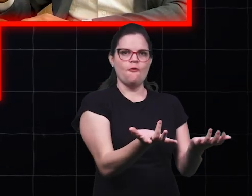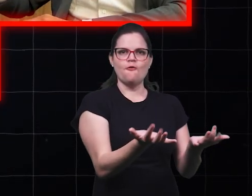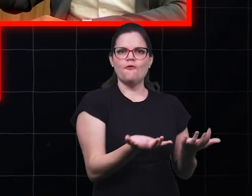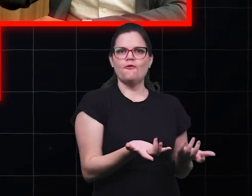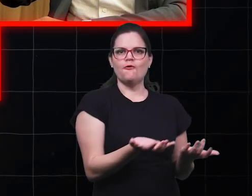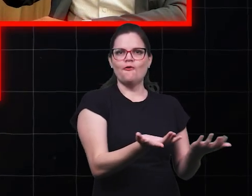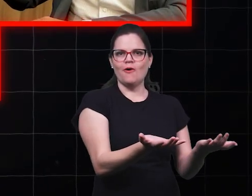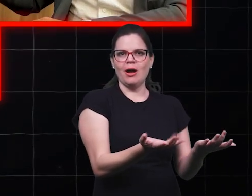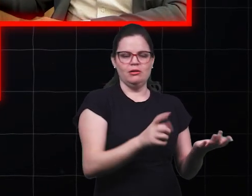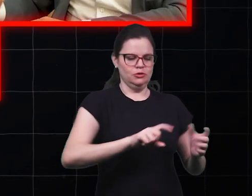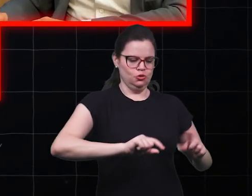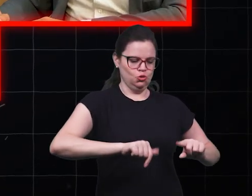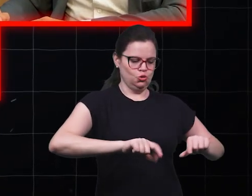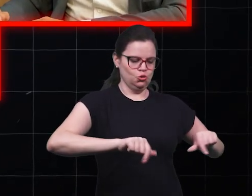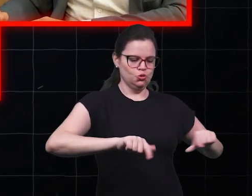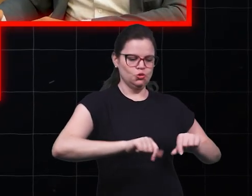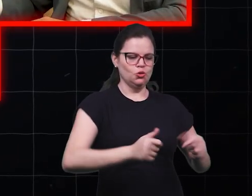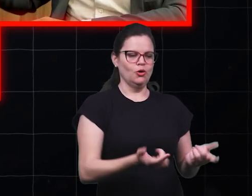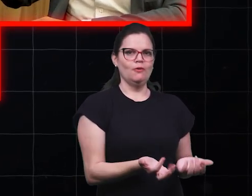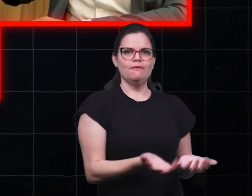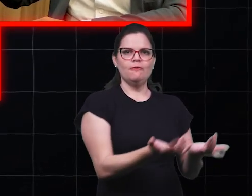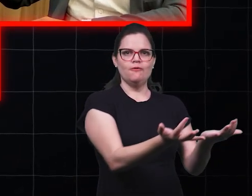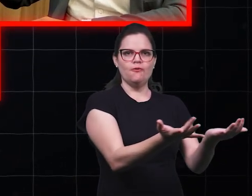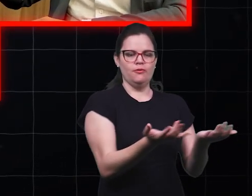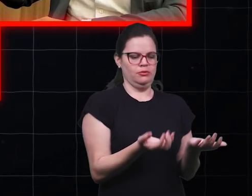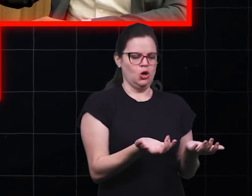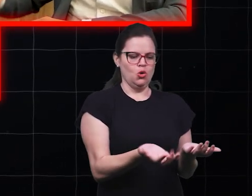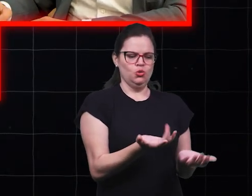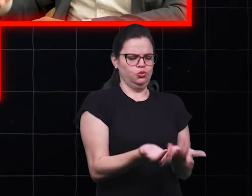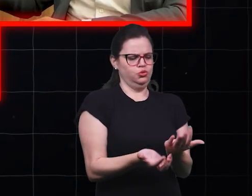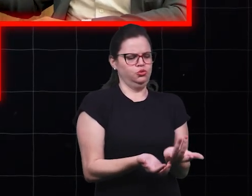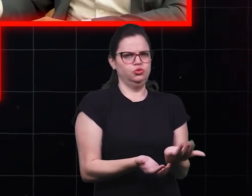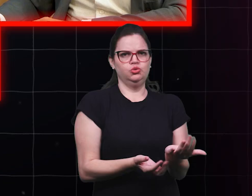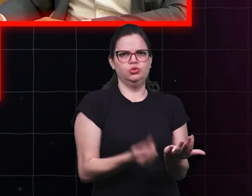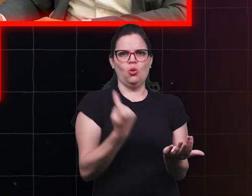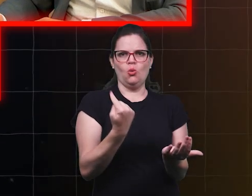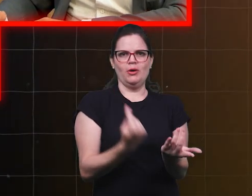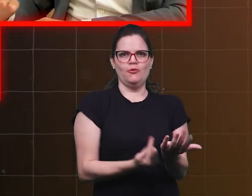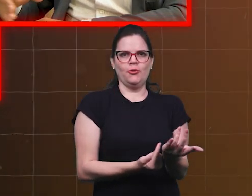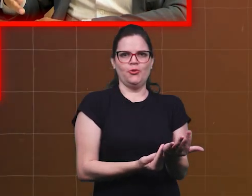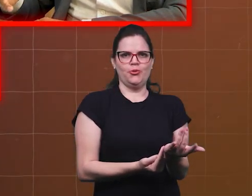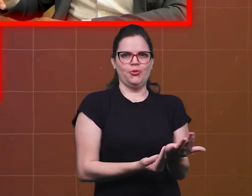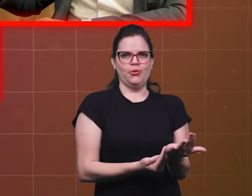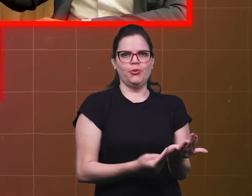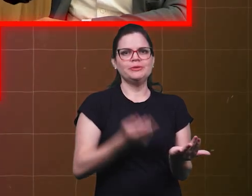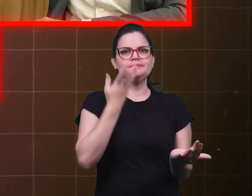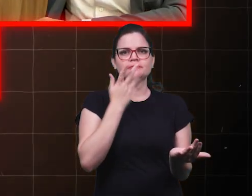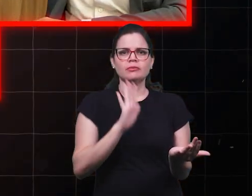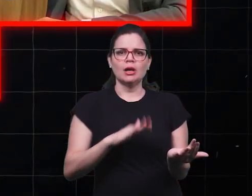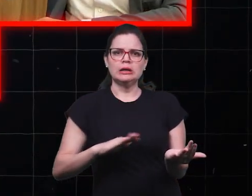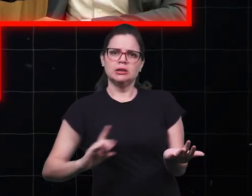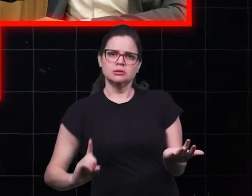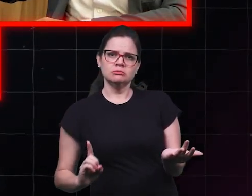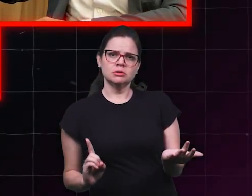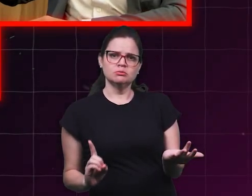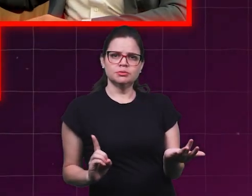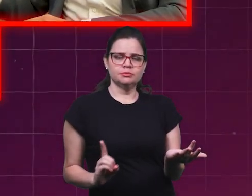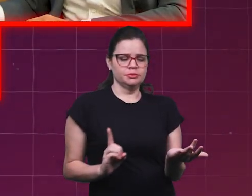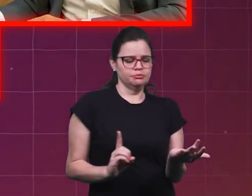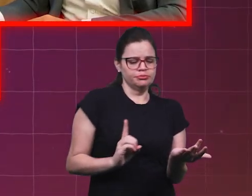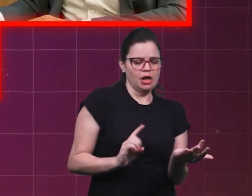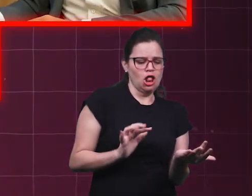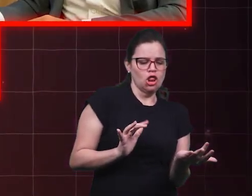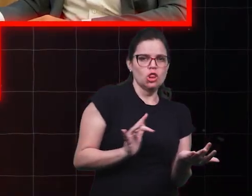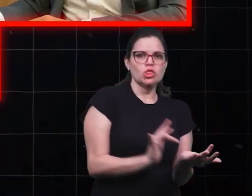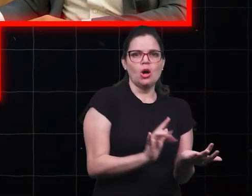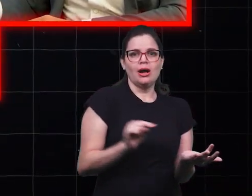ali, e esse fogão está ali emitindo calor, né, uma chama, e ela na sua inocência ela não sabe que aquilo vai ser